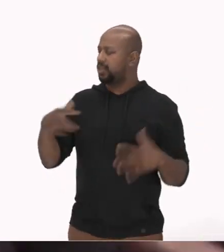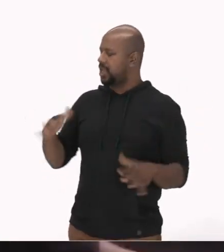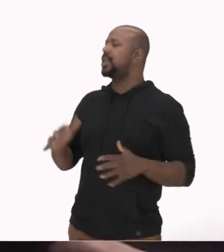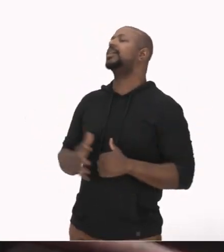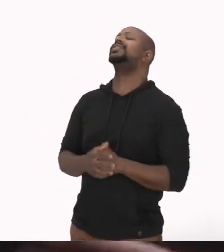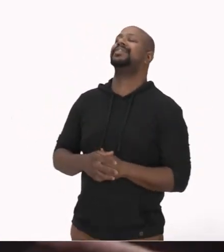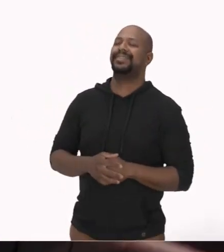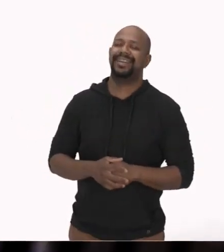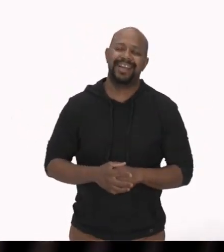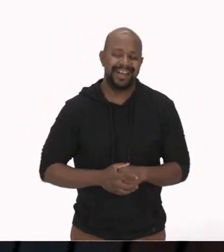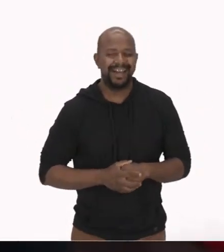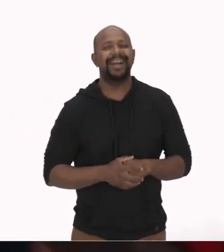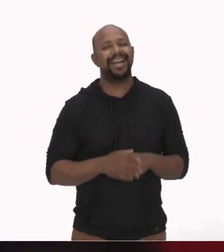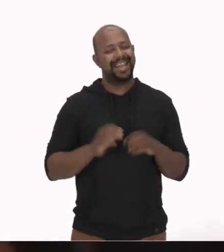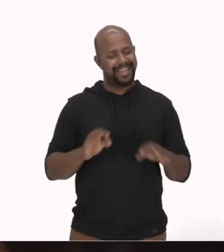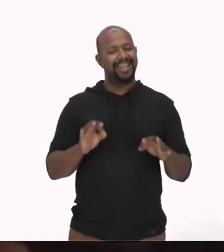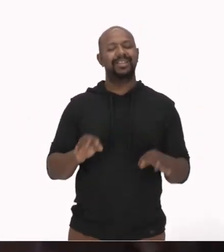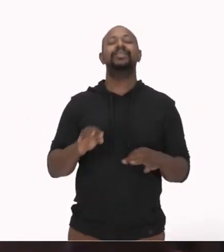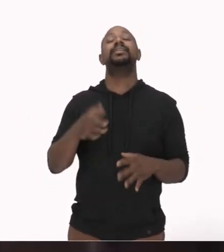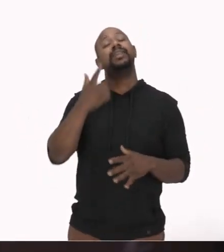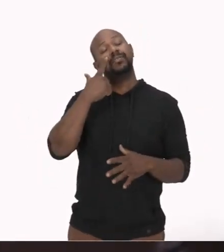cá,